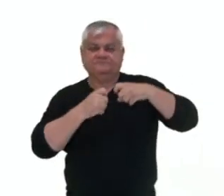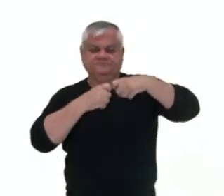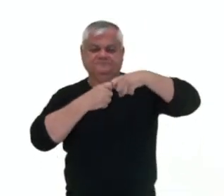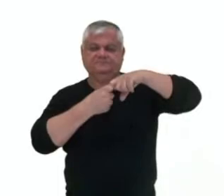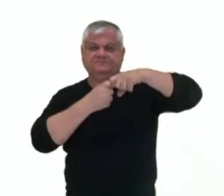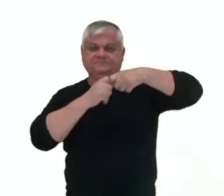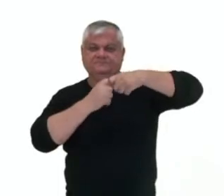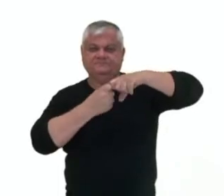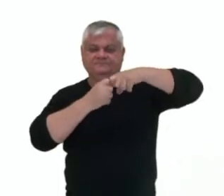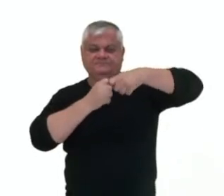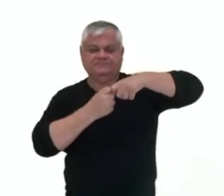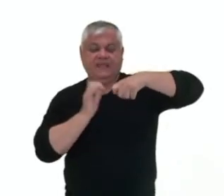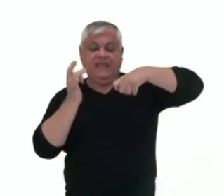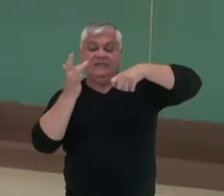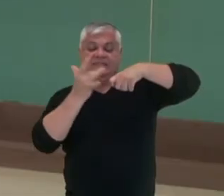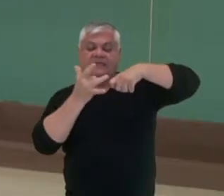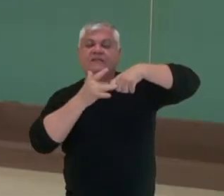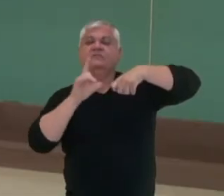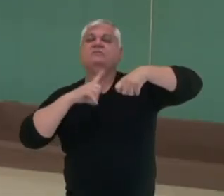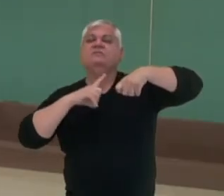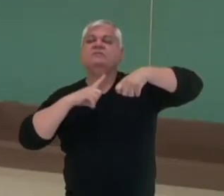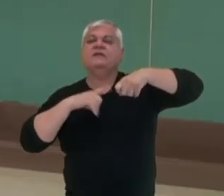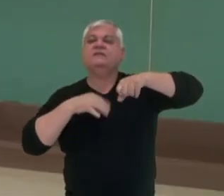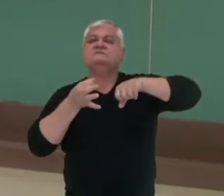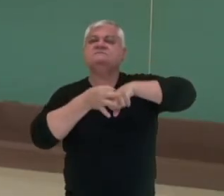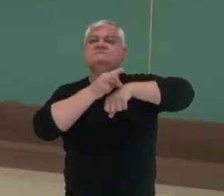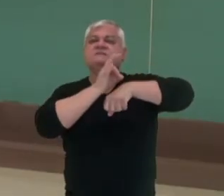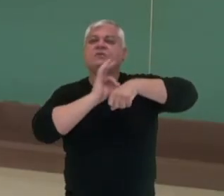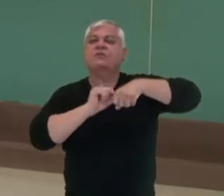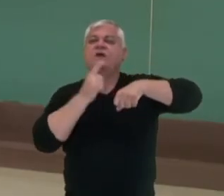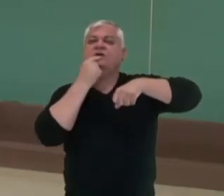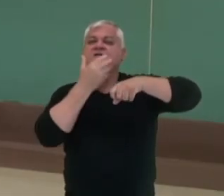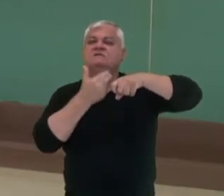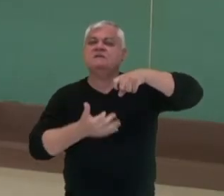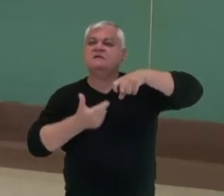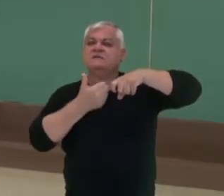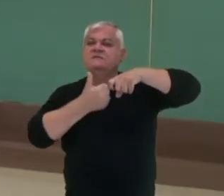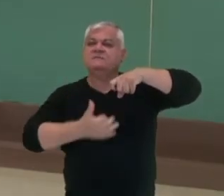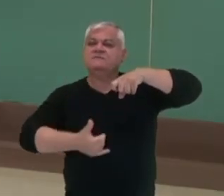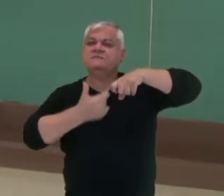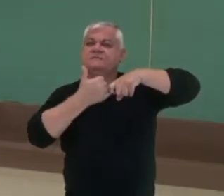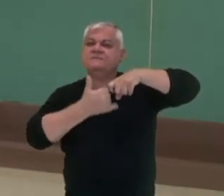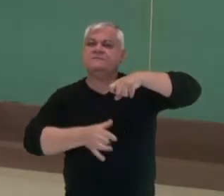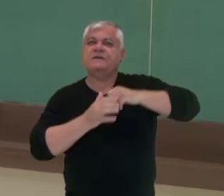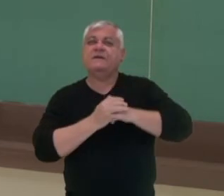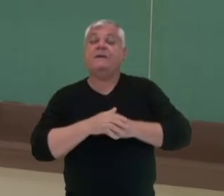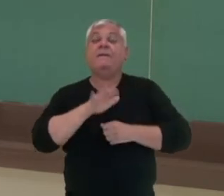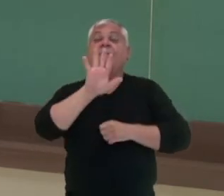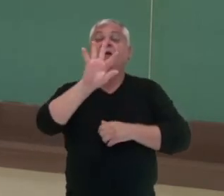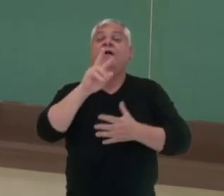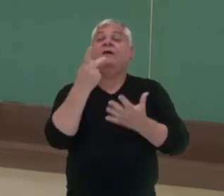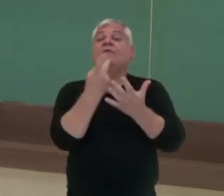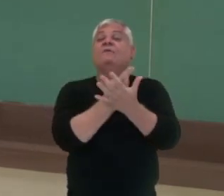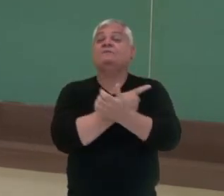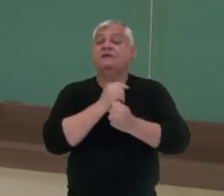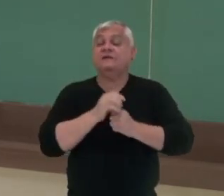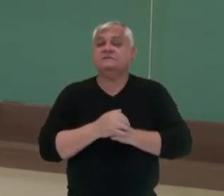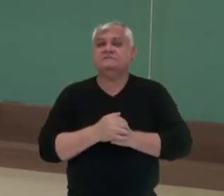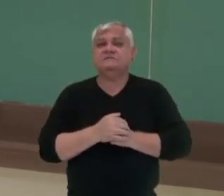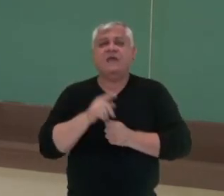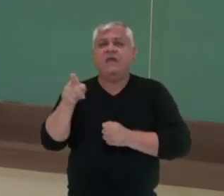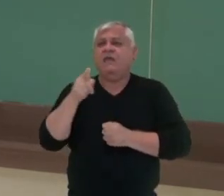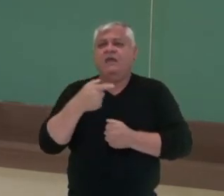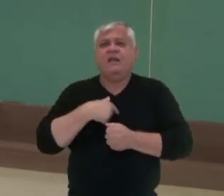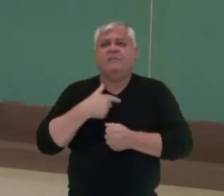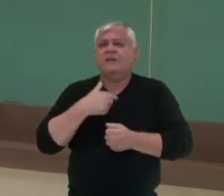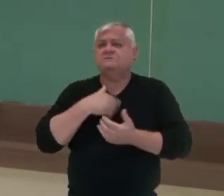produz as células do sangue, ela vai produzir todas as células, que são mieloides, que a gente chama, né? Só que acontece que ela perde a